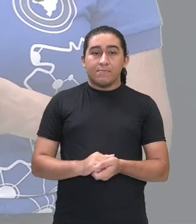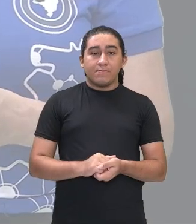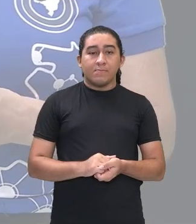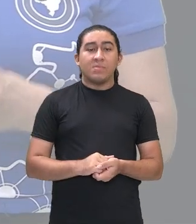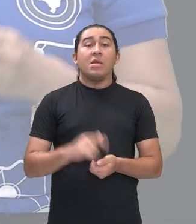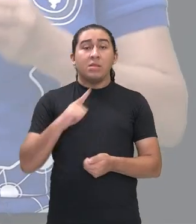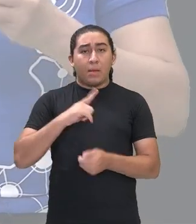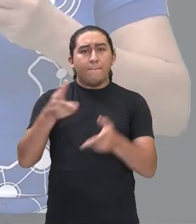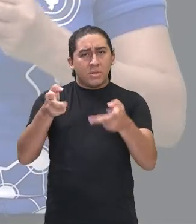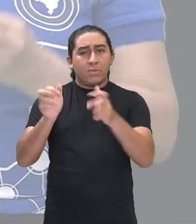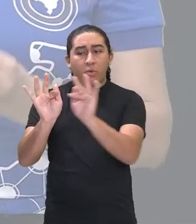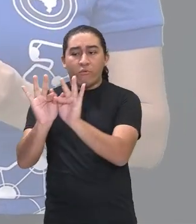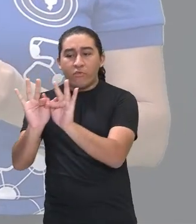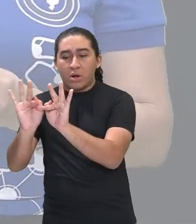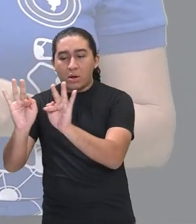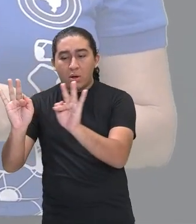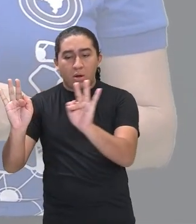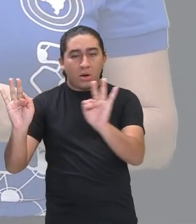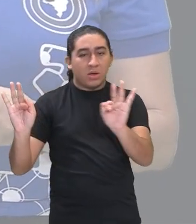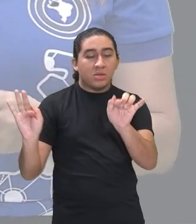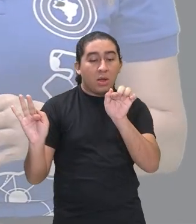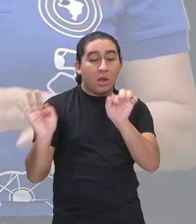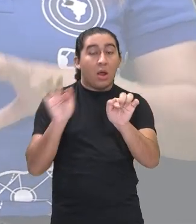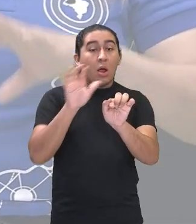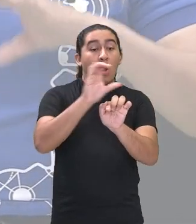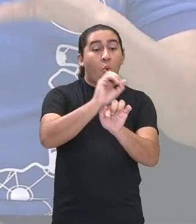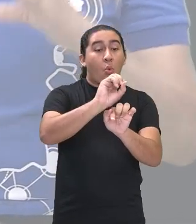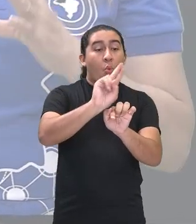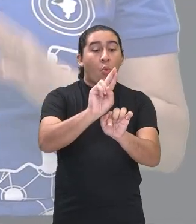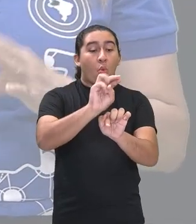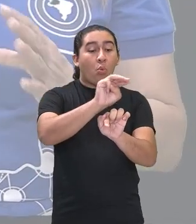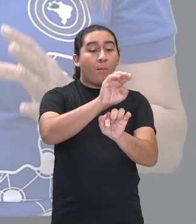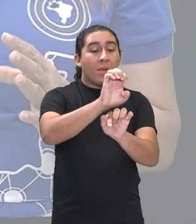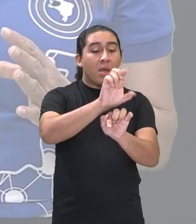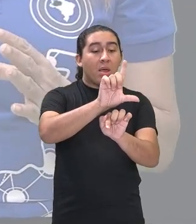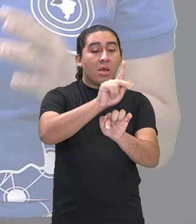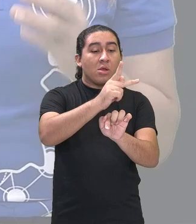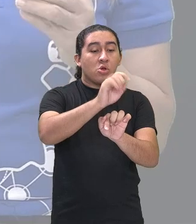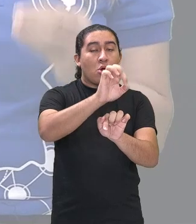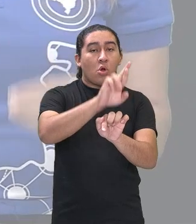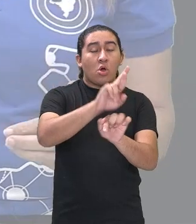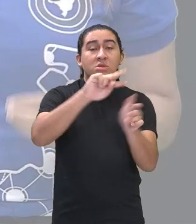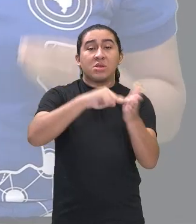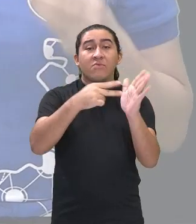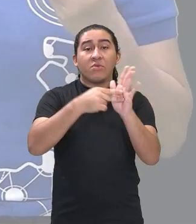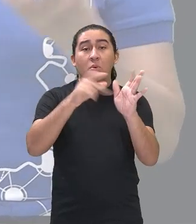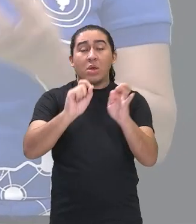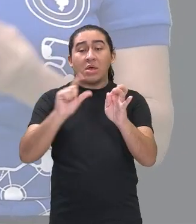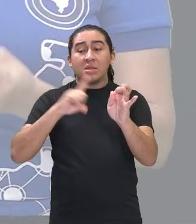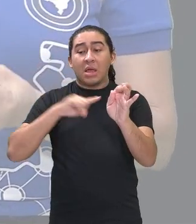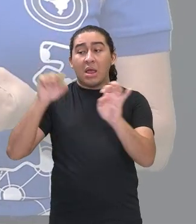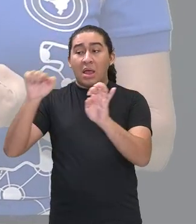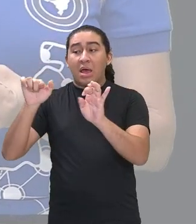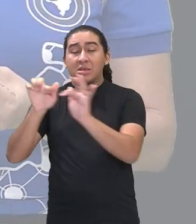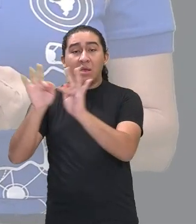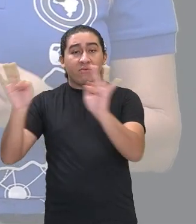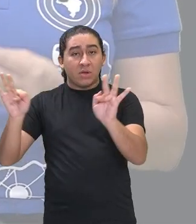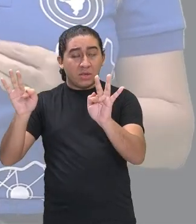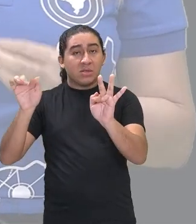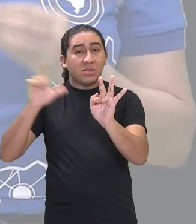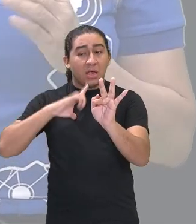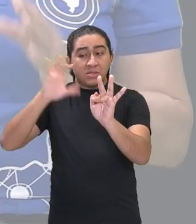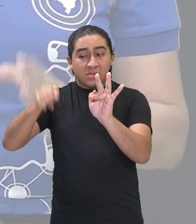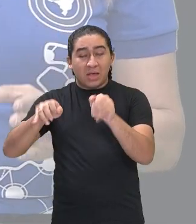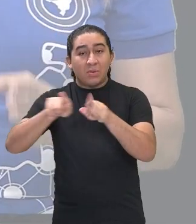retificando, uma grande escritora, né? Ela não só é uma escritora, ela é a escritora,